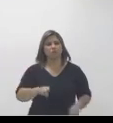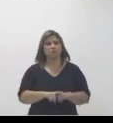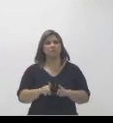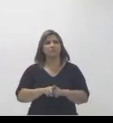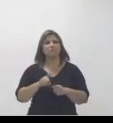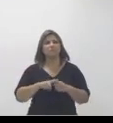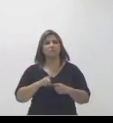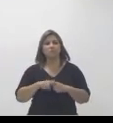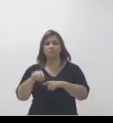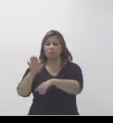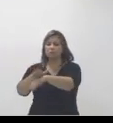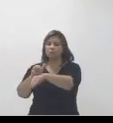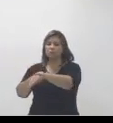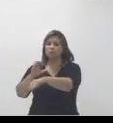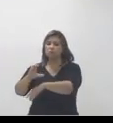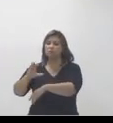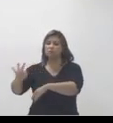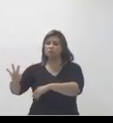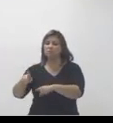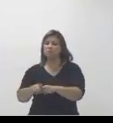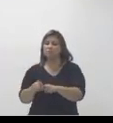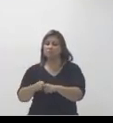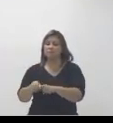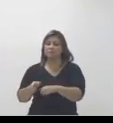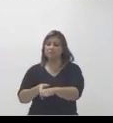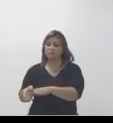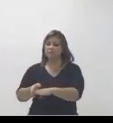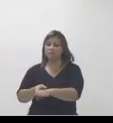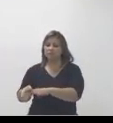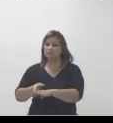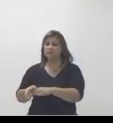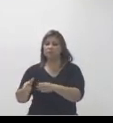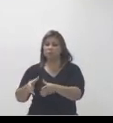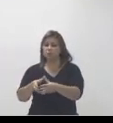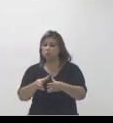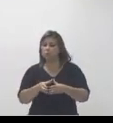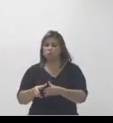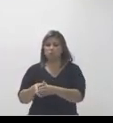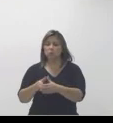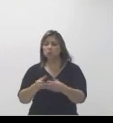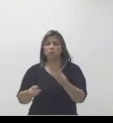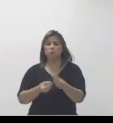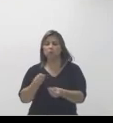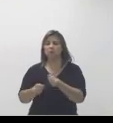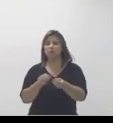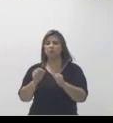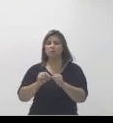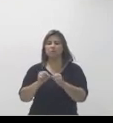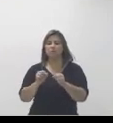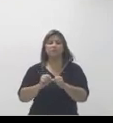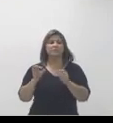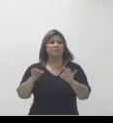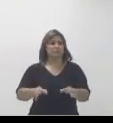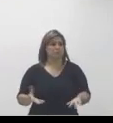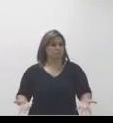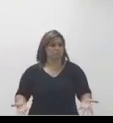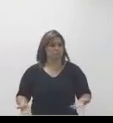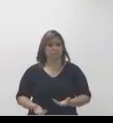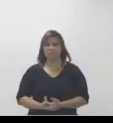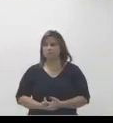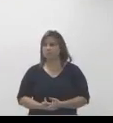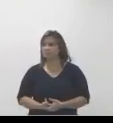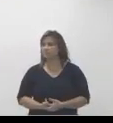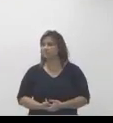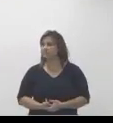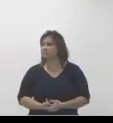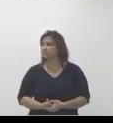a comunidade e dar lhes condições de trabalho investimento no terceiro setor para fazer corretamente samuel eu vou passar a